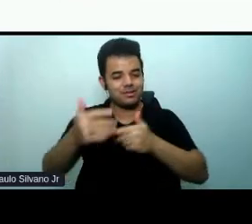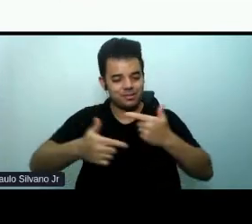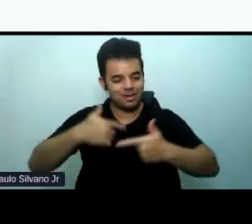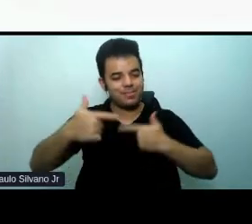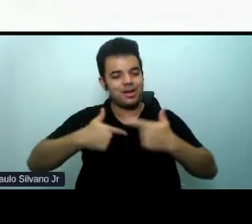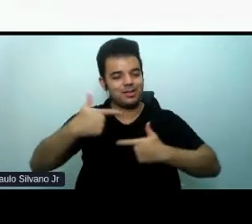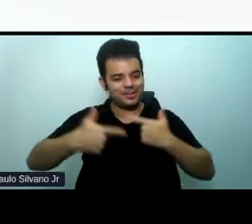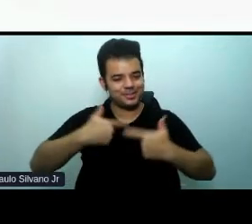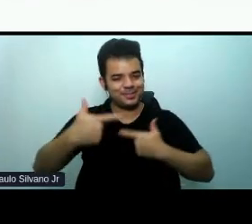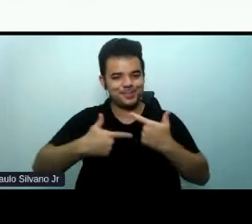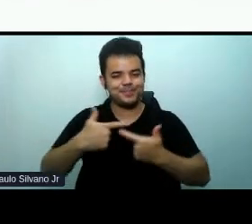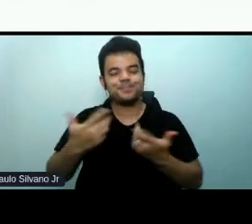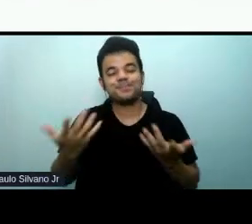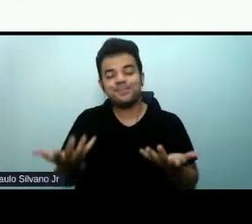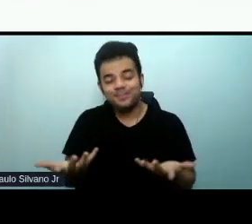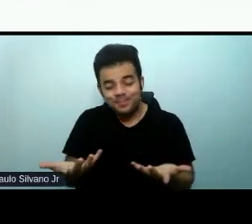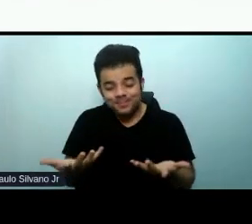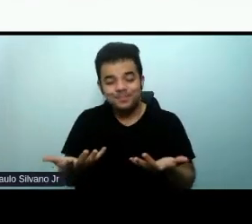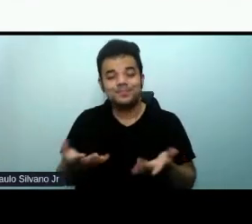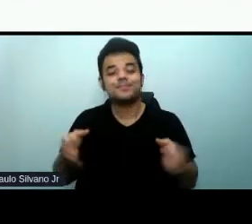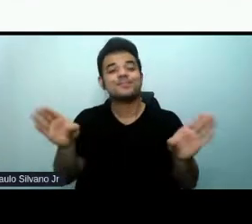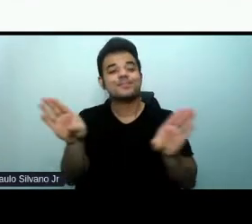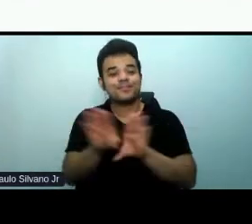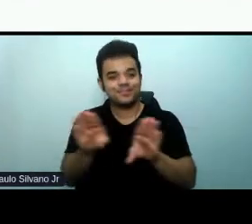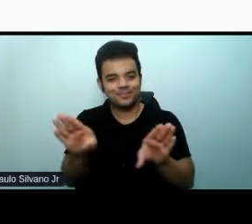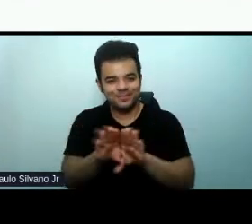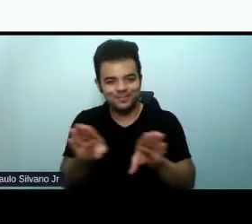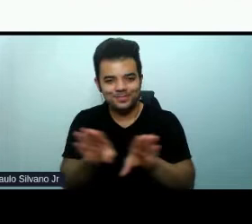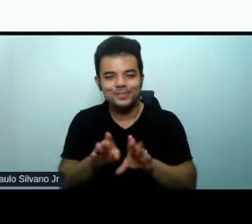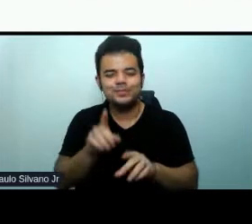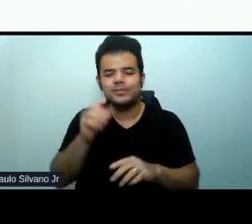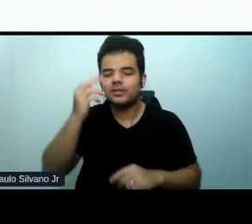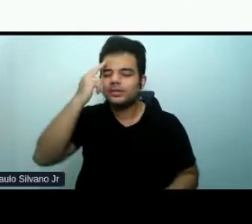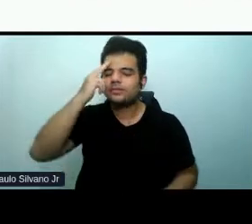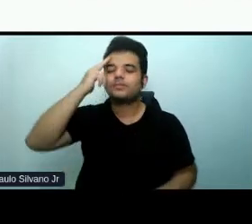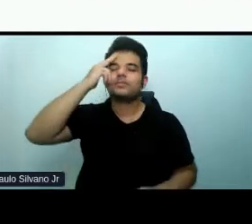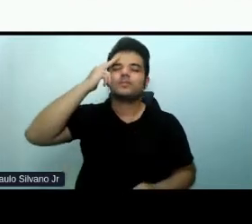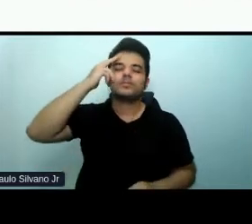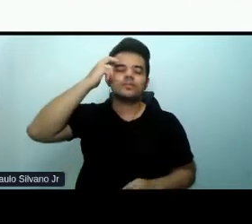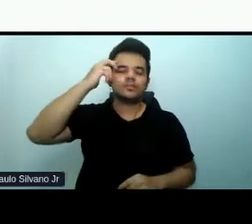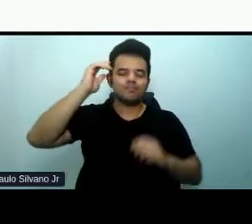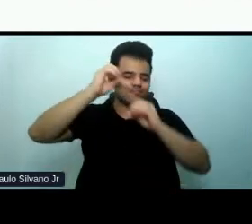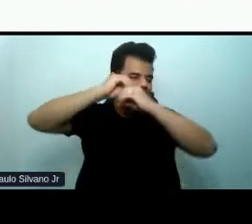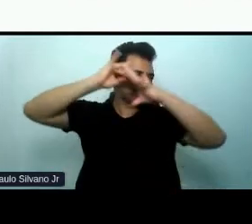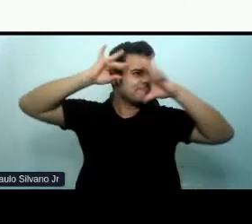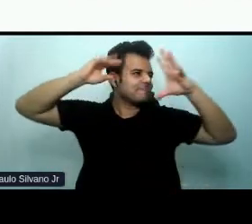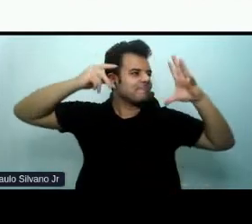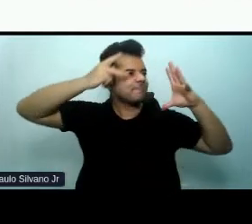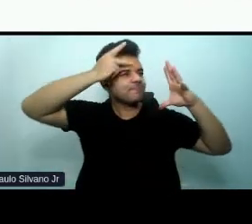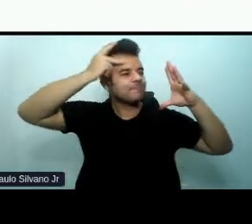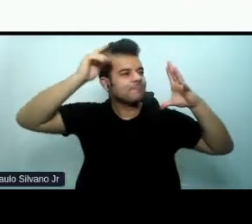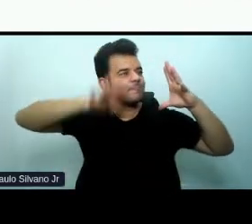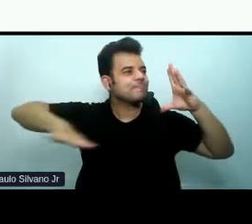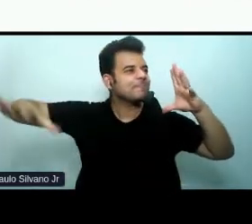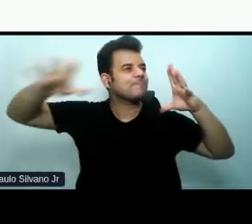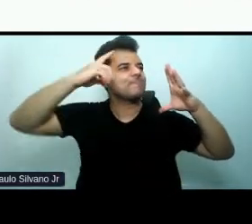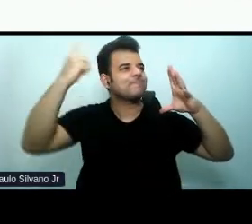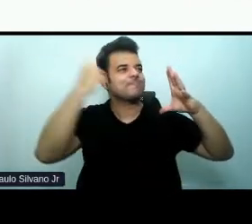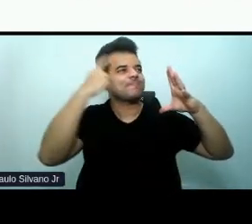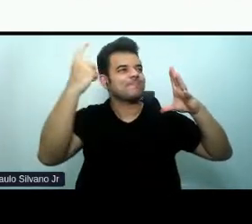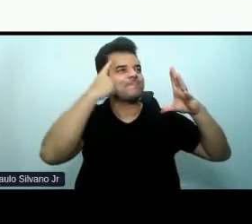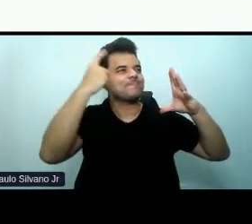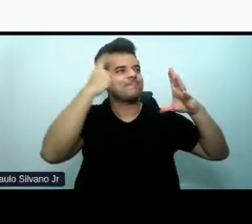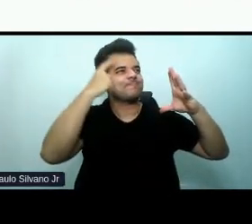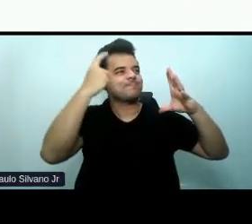meio... o meu sonho é que as pessoas pensem desse jeito. Então, alguém que vai projetar